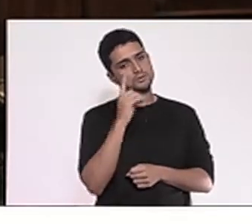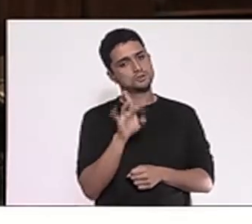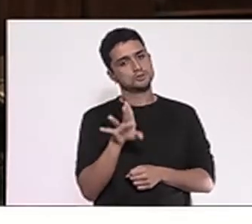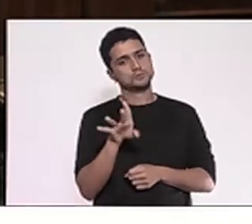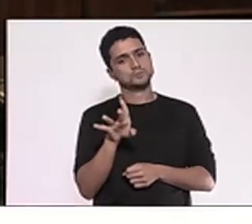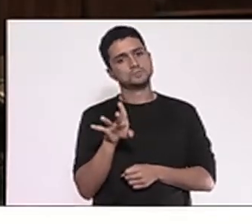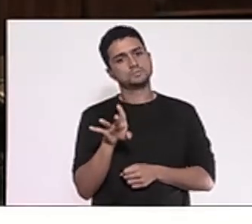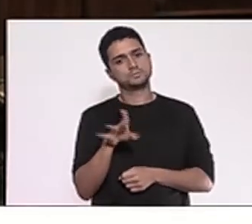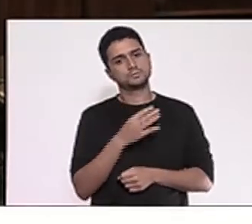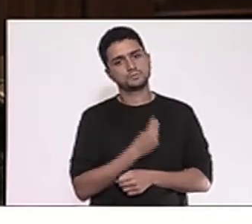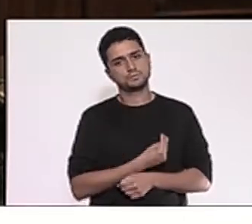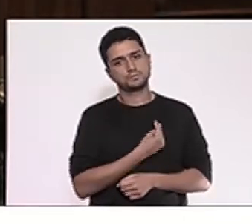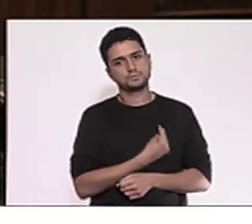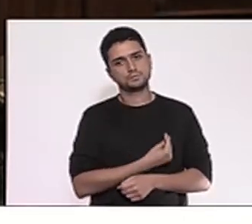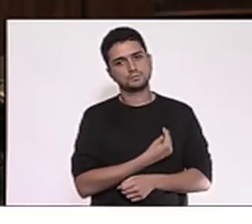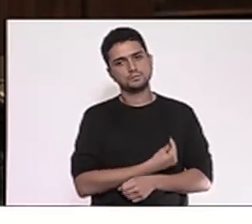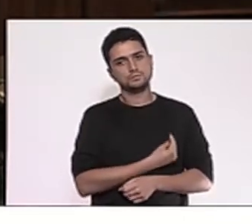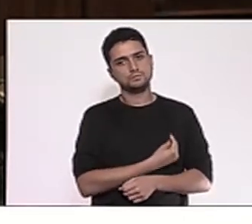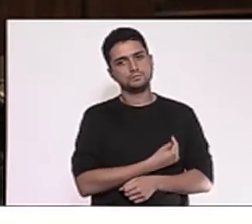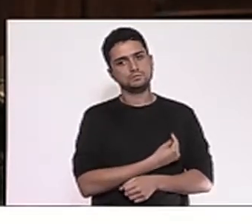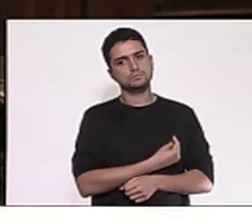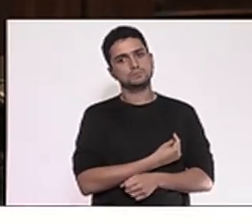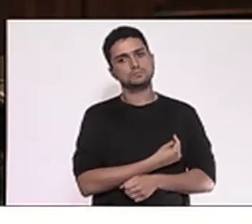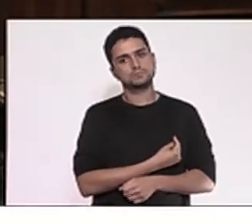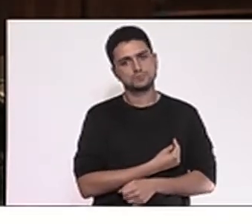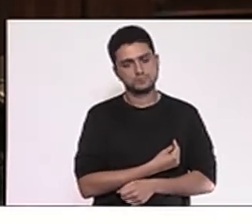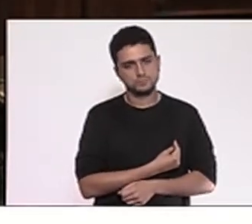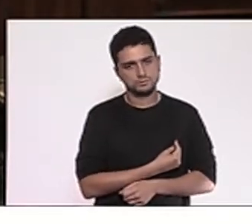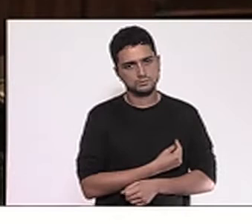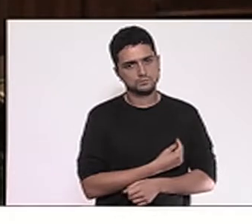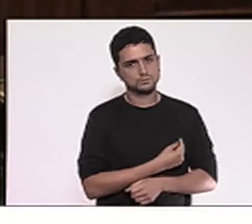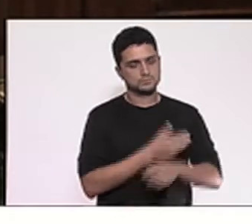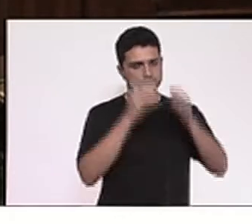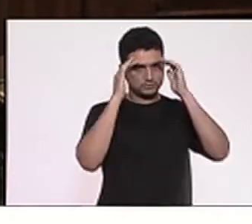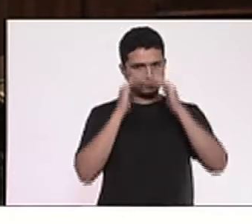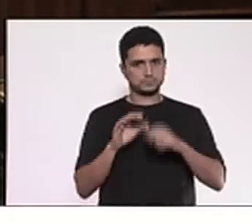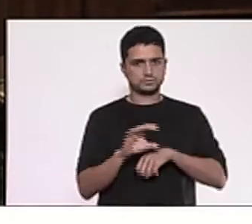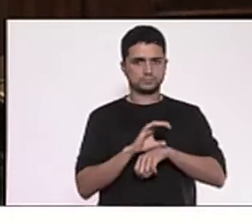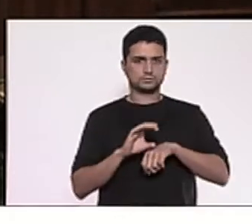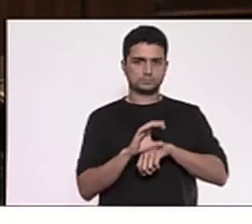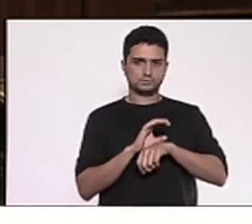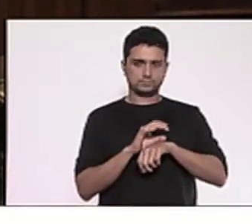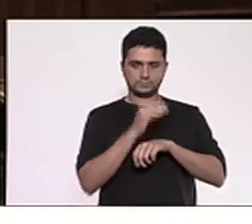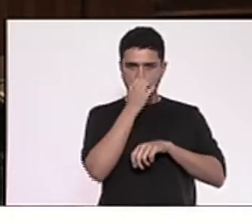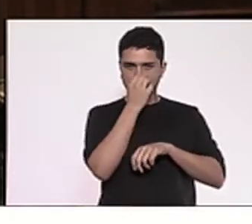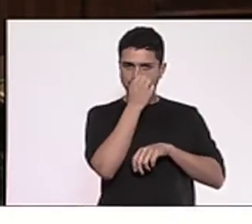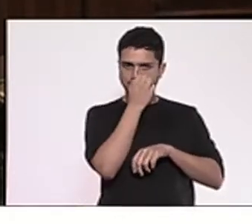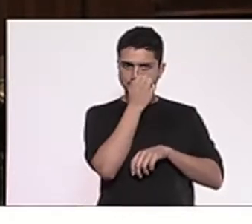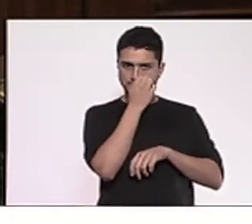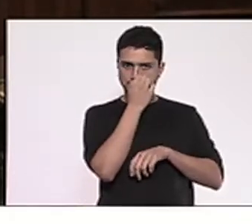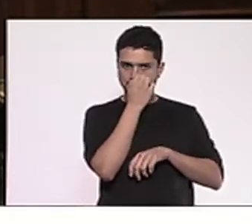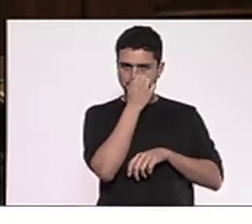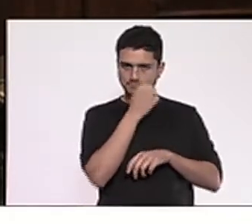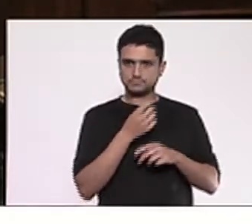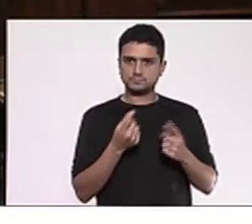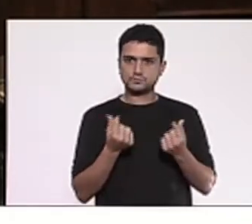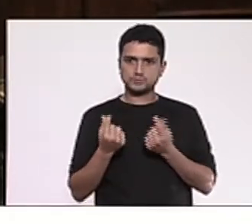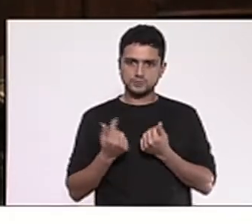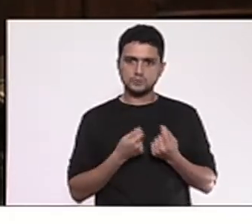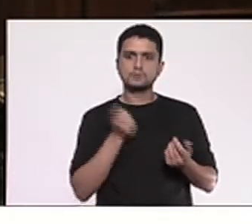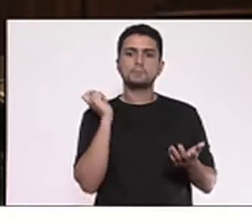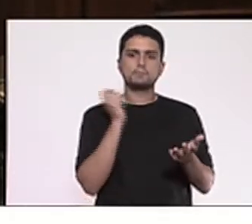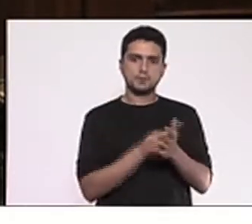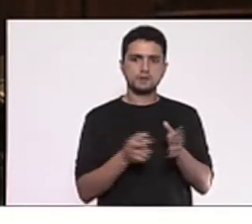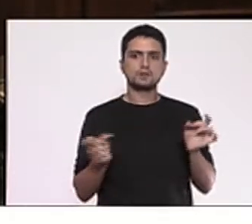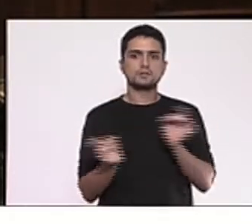para efeito do cumprimento dos mínimos constitucionais as despesas efetivamente pagas. E aí exploro o